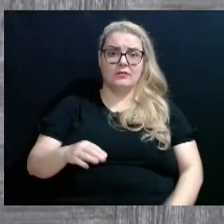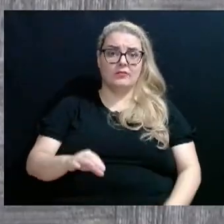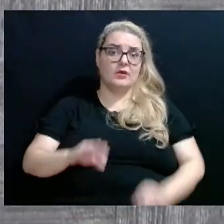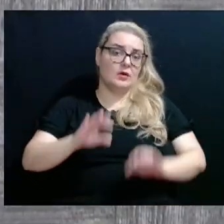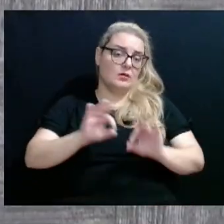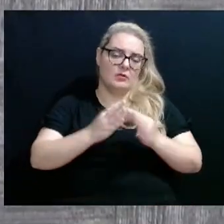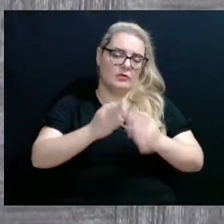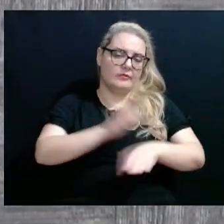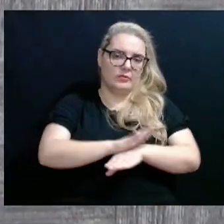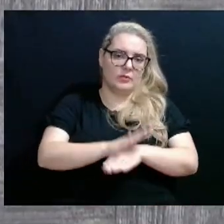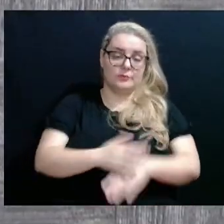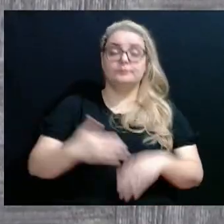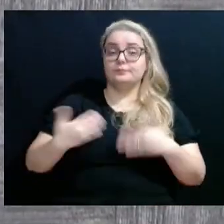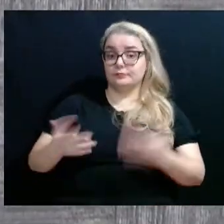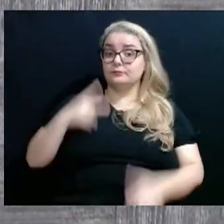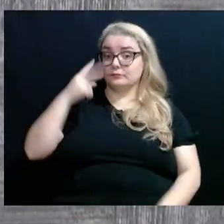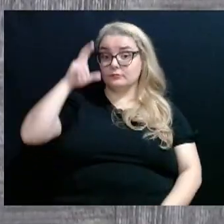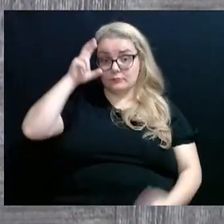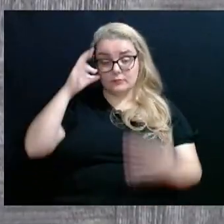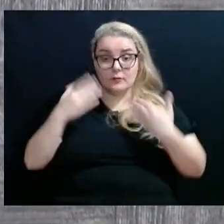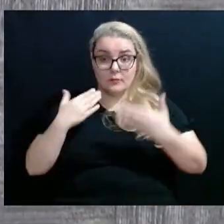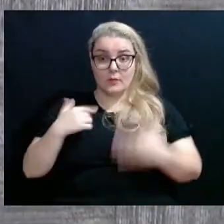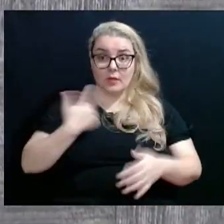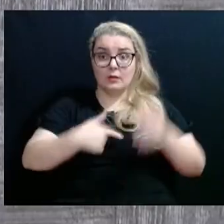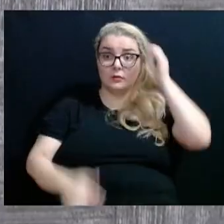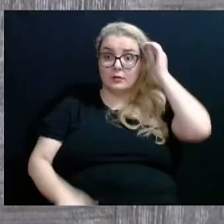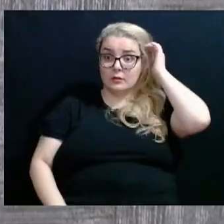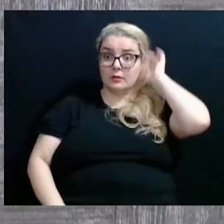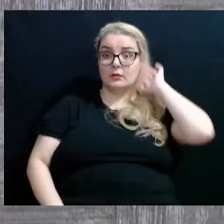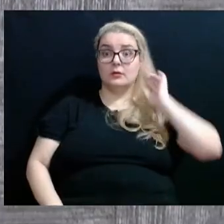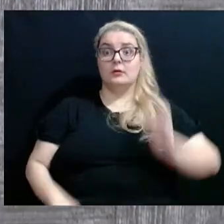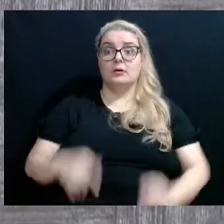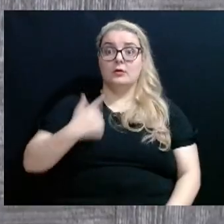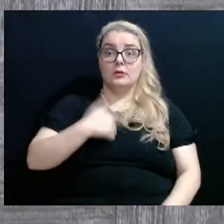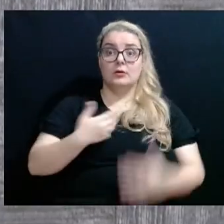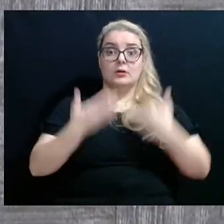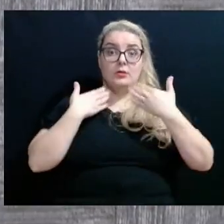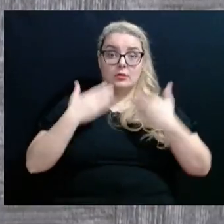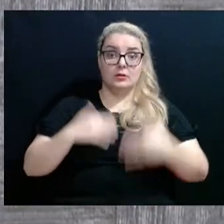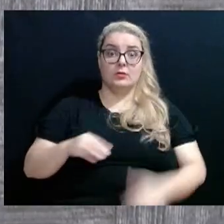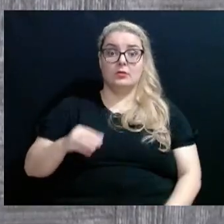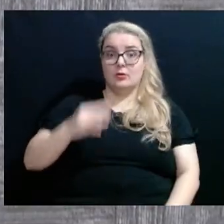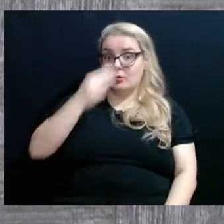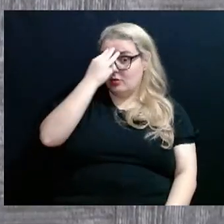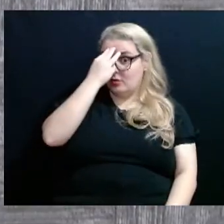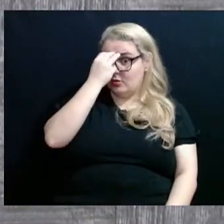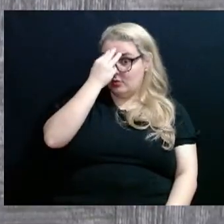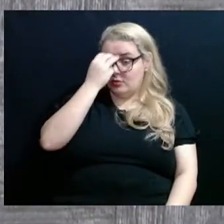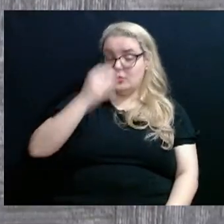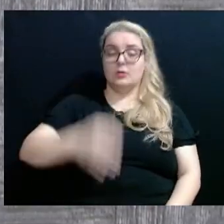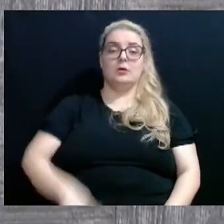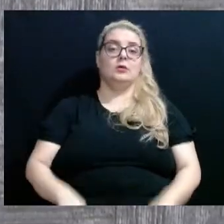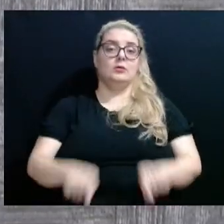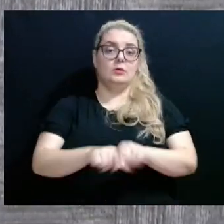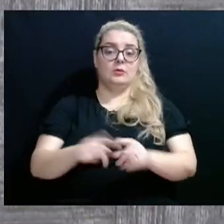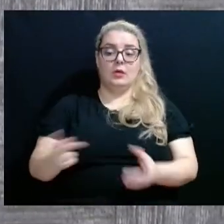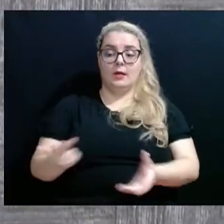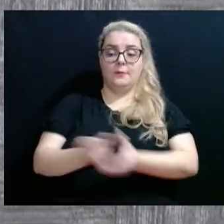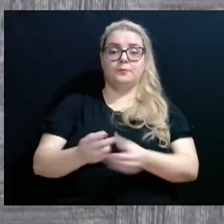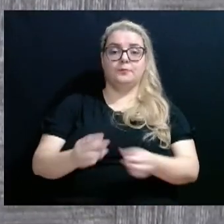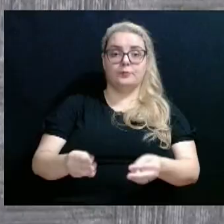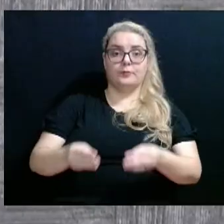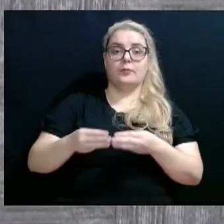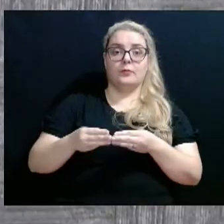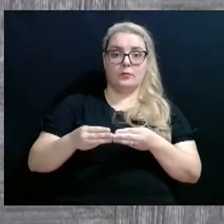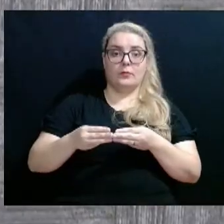Carlinhos Camelô conversando conosco. Hoje ele também conversou o Wagner Romão, que protocolou uma moção em que apela